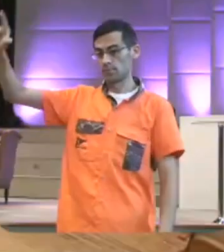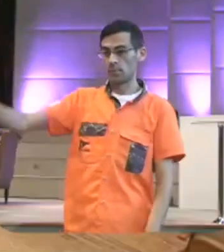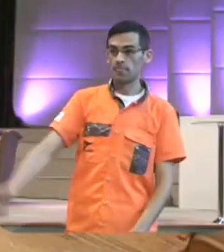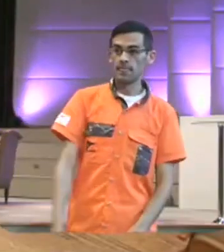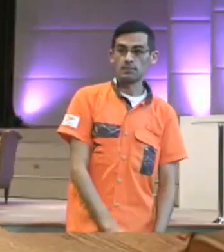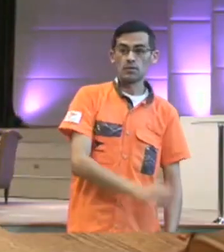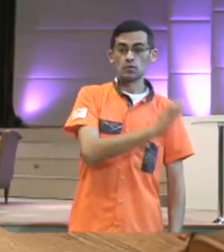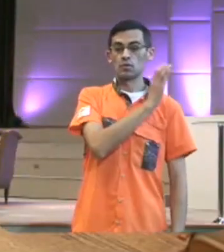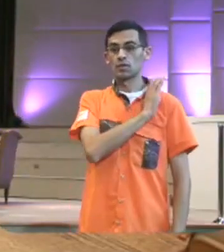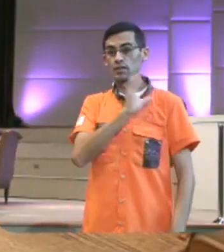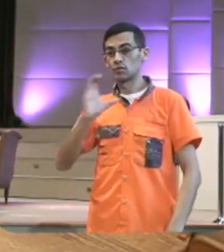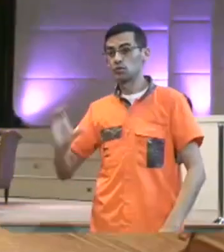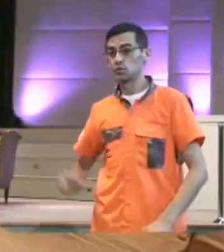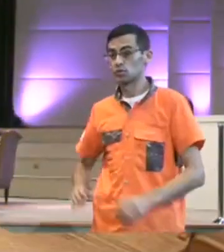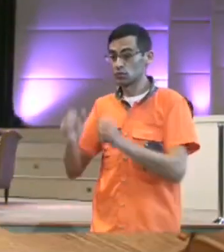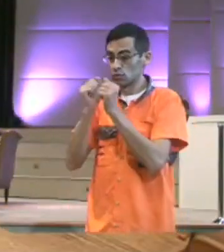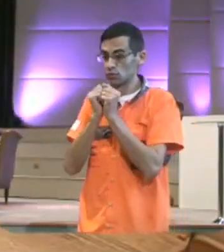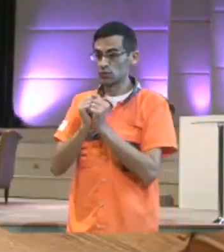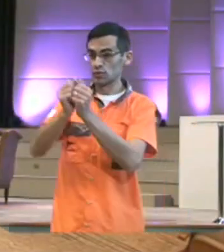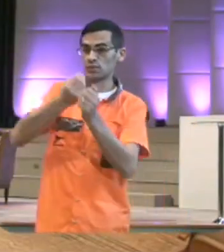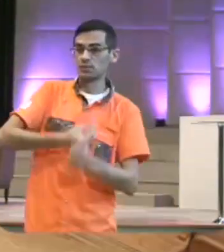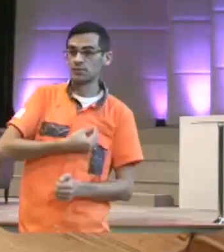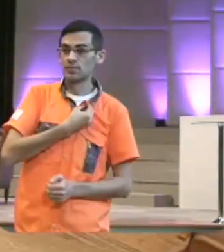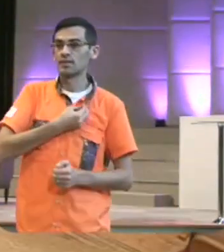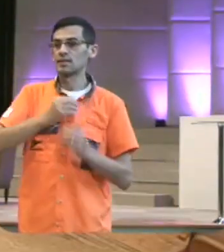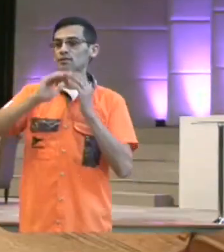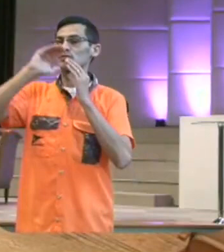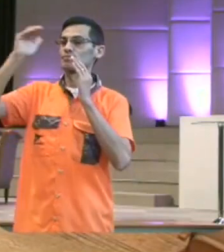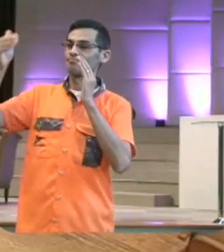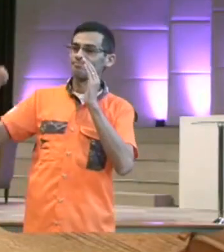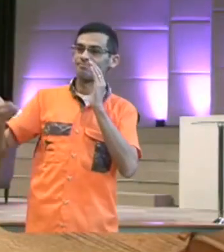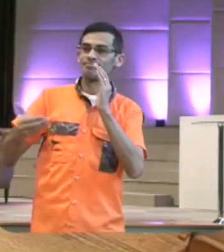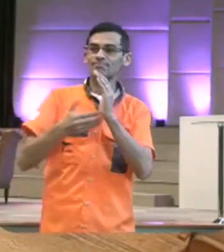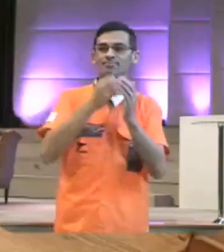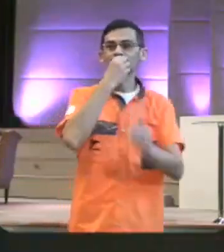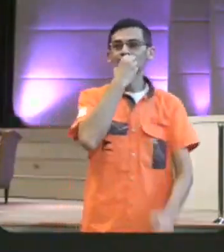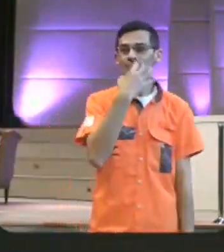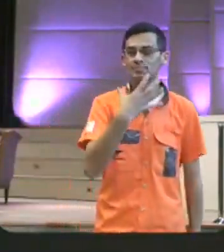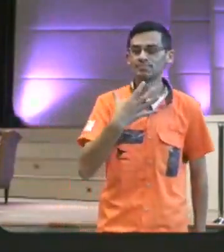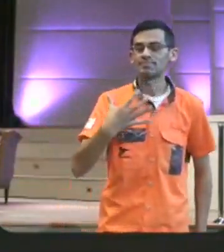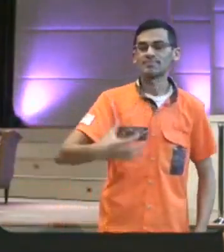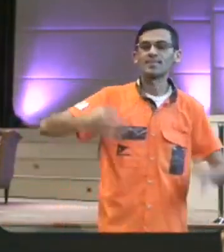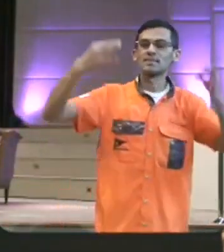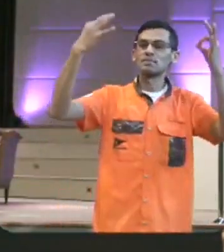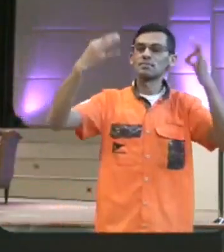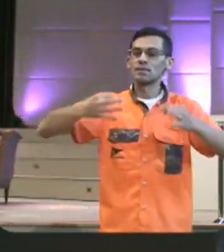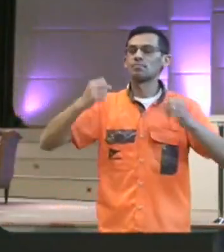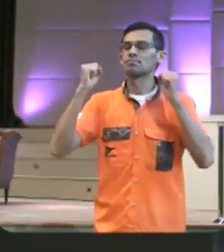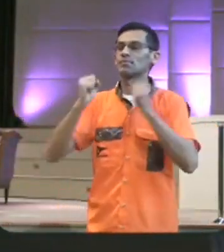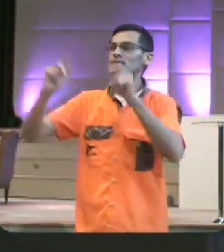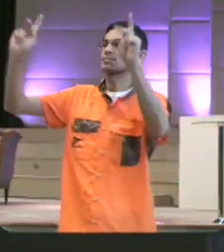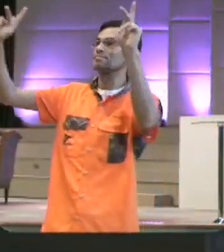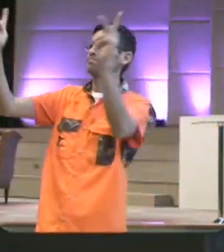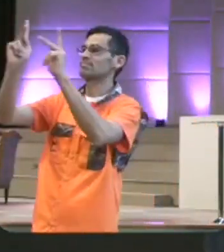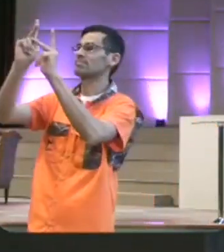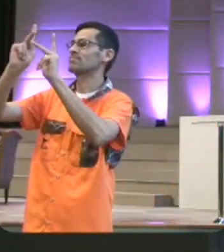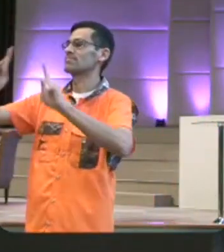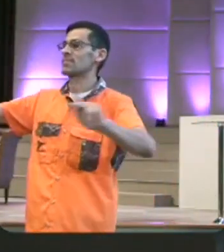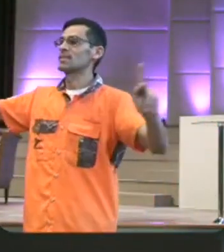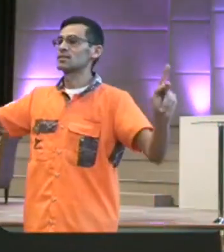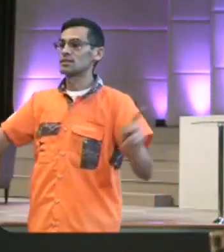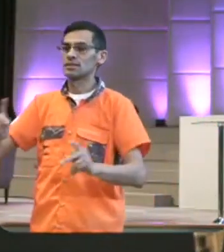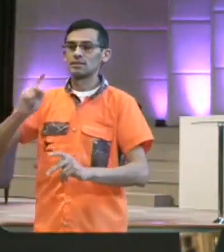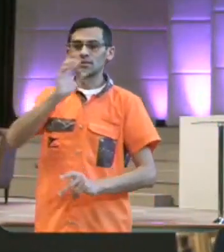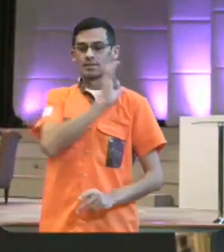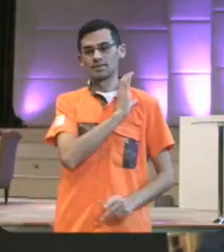Com Cristo no barco tudo vai muito bem, vai muito bem, vai